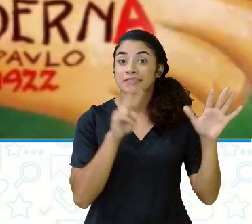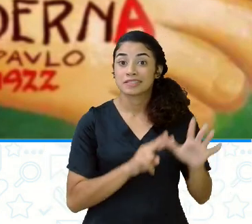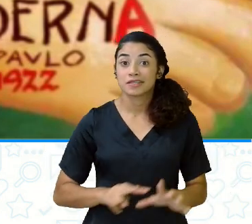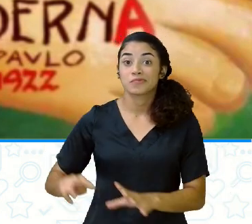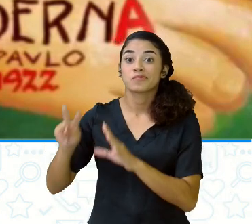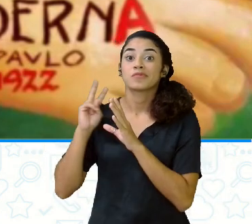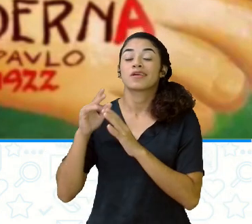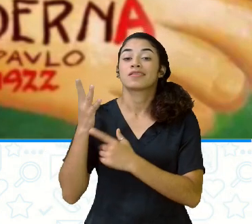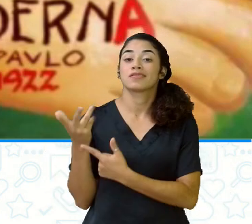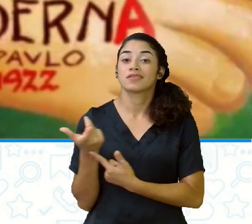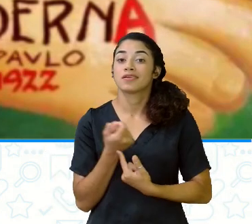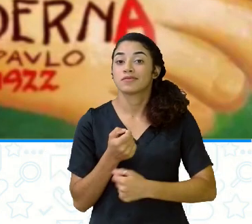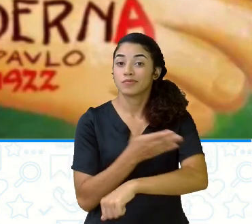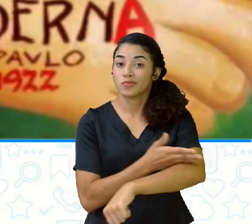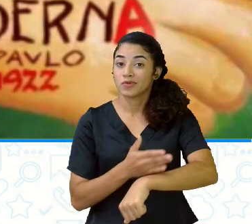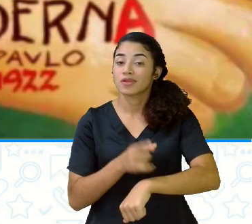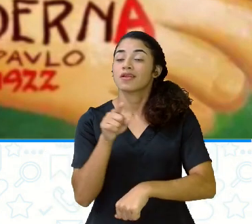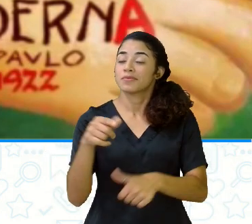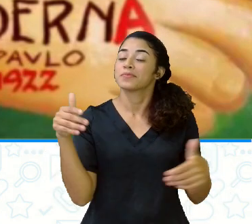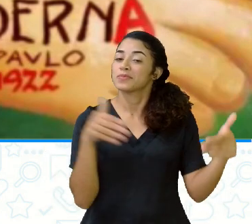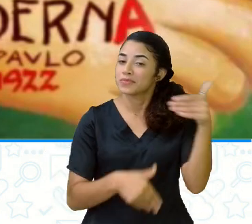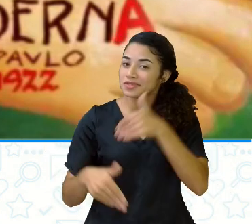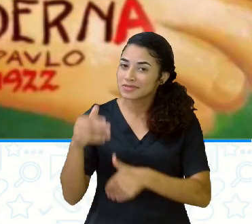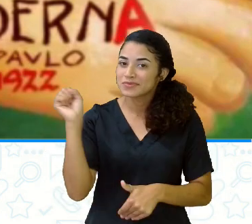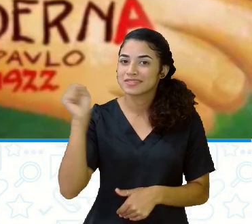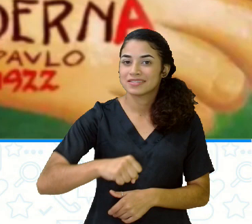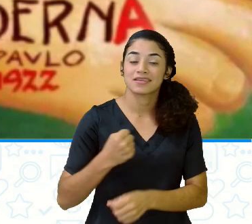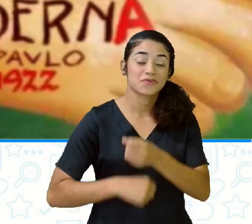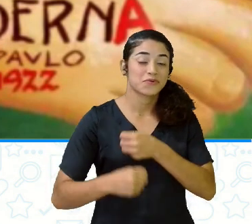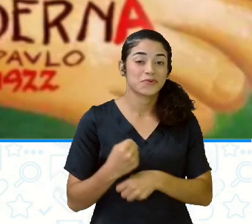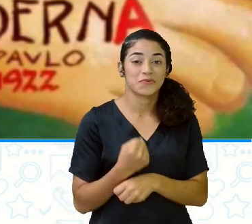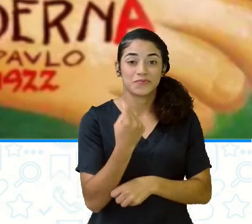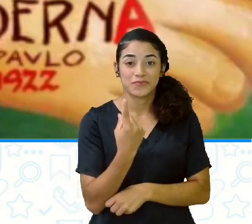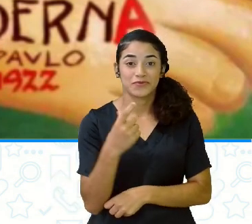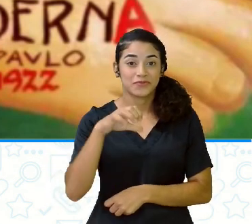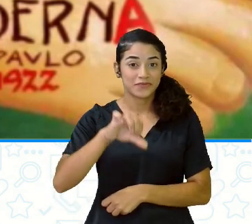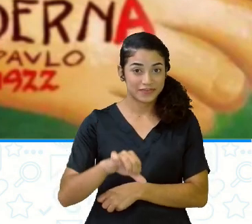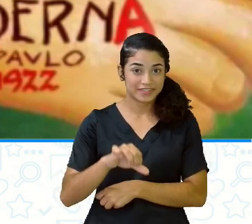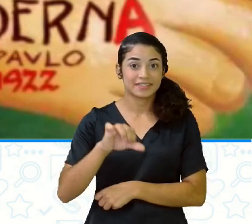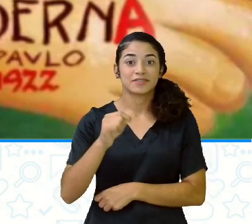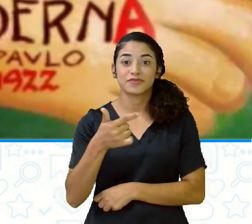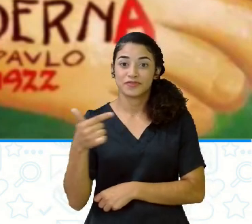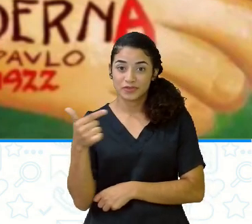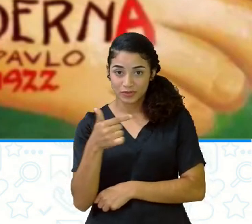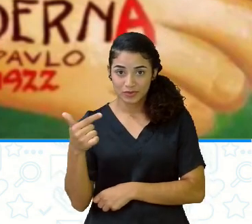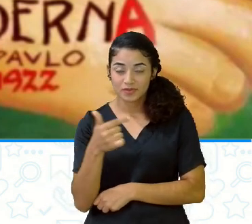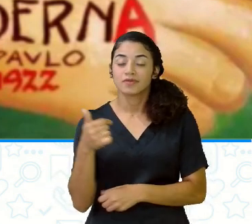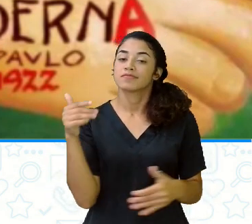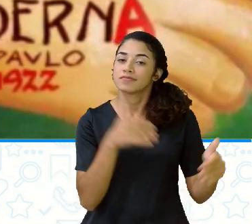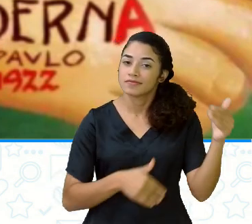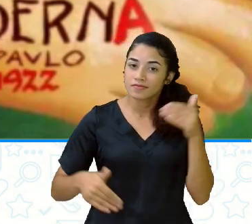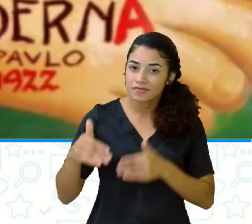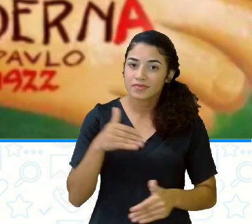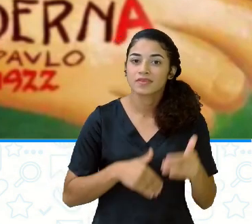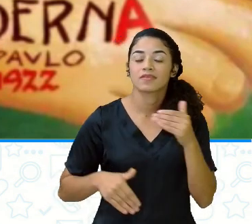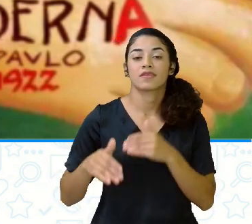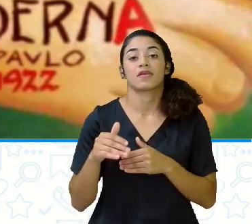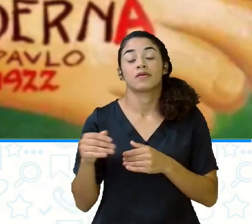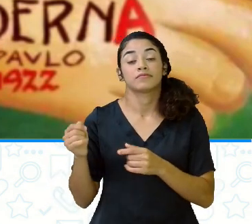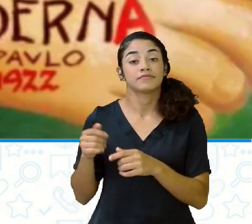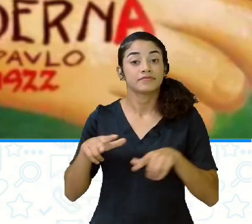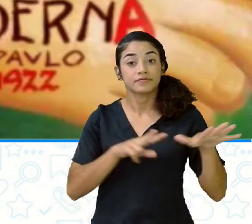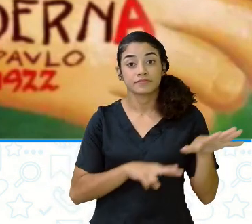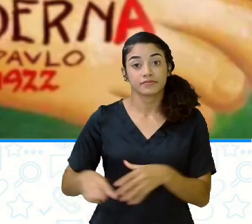Arte Moderna, que ela participou, que foi em 1922, que participou da Semana de Arte Moderna